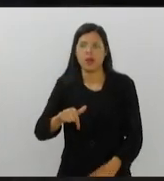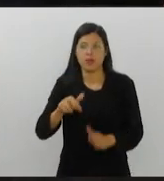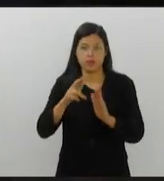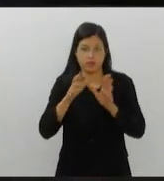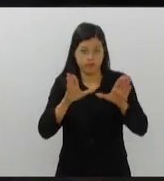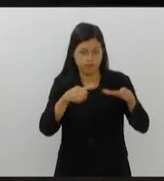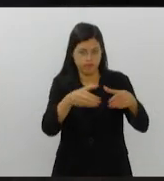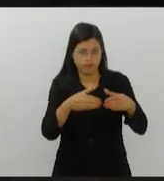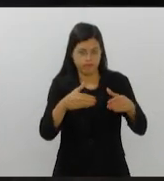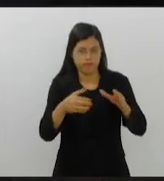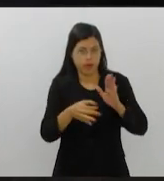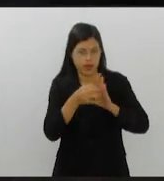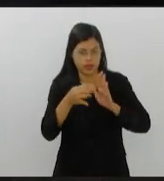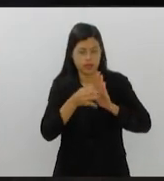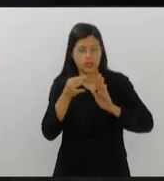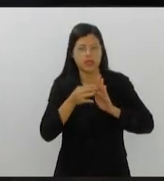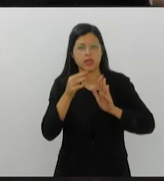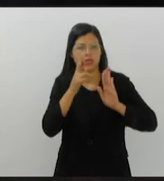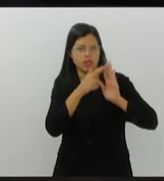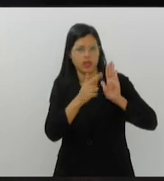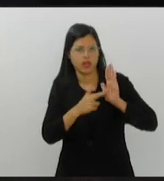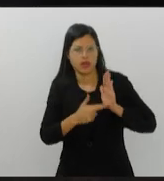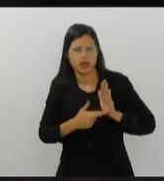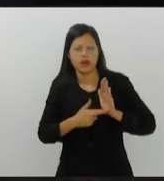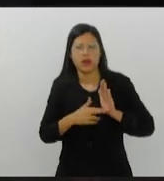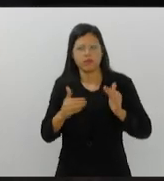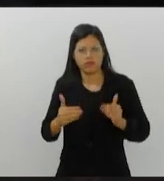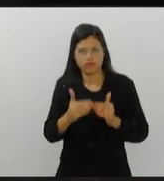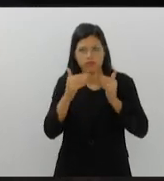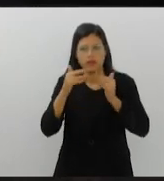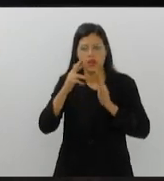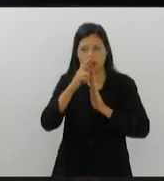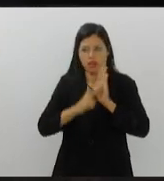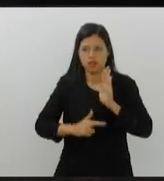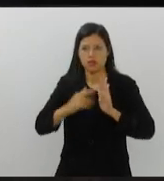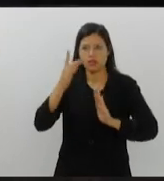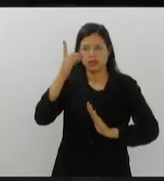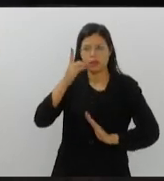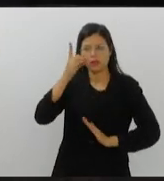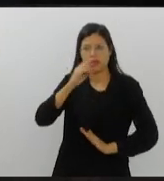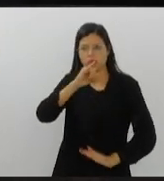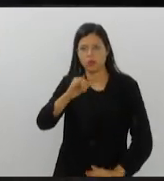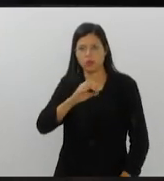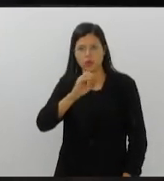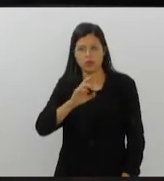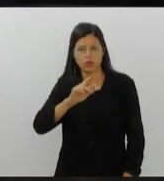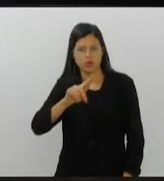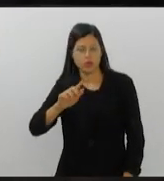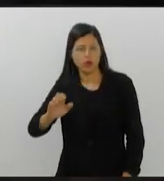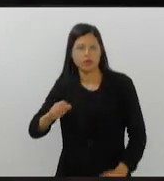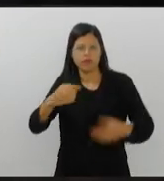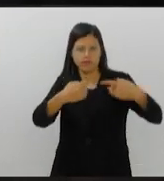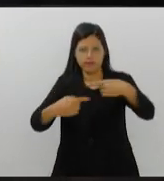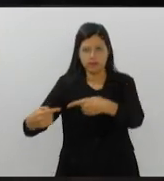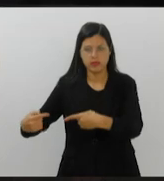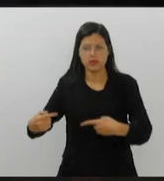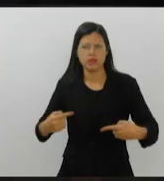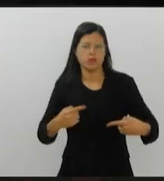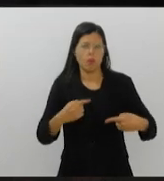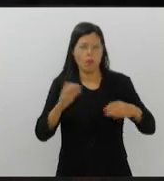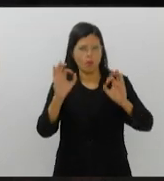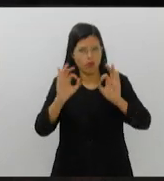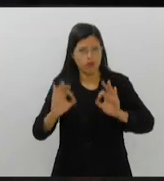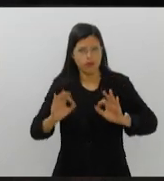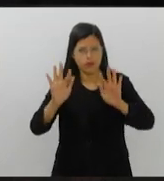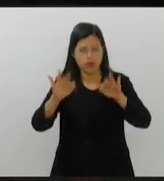Internas e Proposições Externas, favorável à relatoria do deputado Jorge Felipe Neto. Em discussão, não havendo quem queira